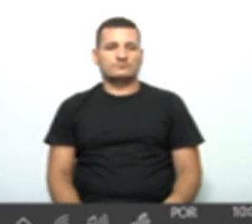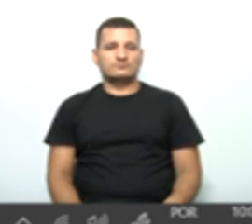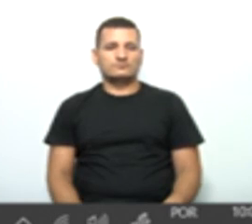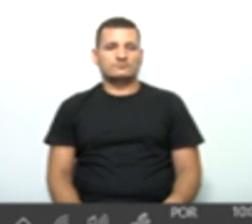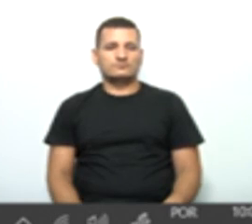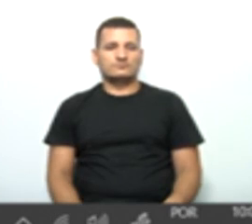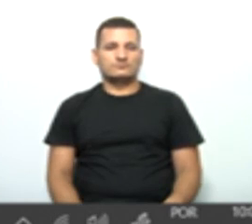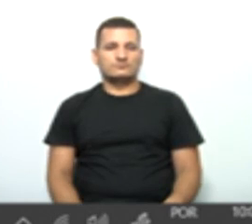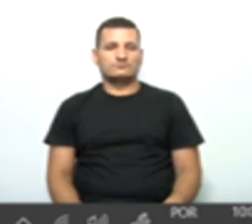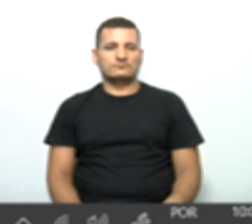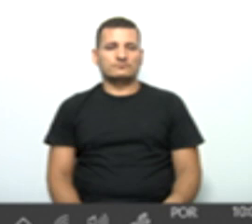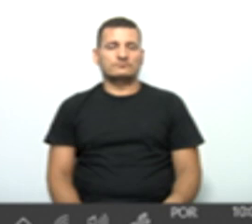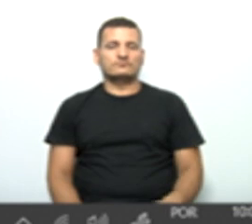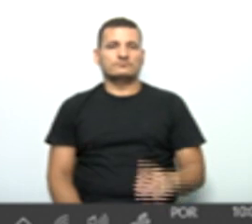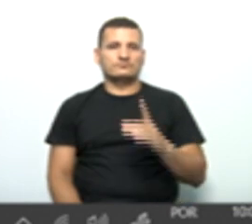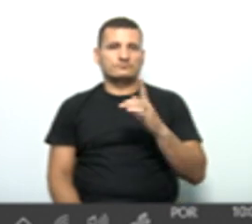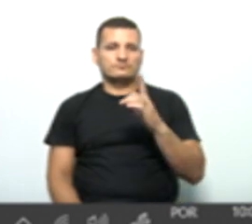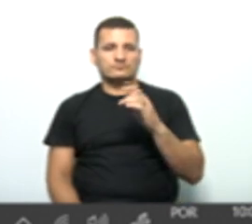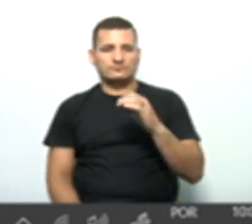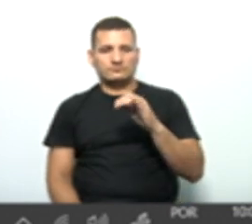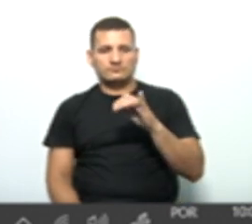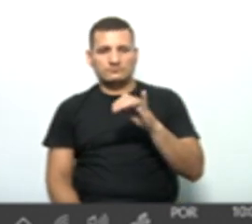e aí eu vou colocar 2